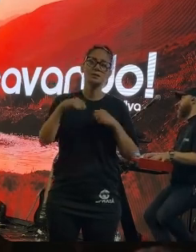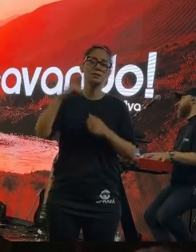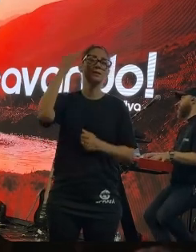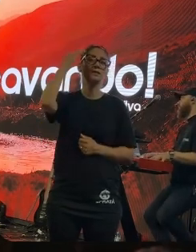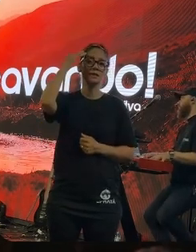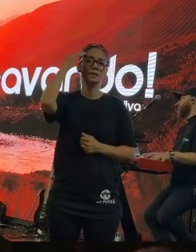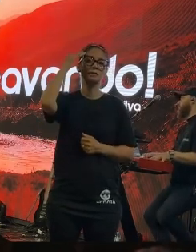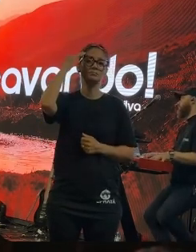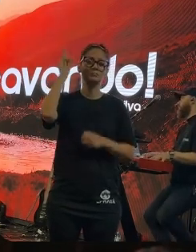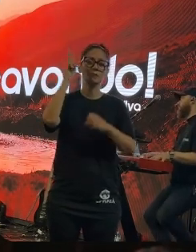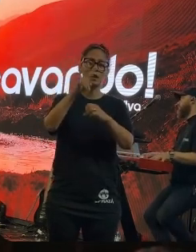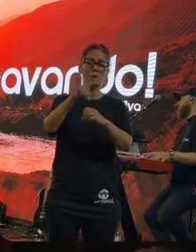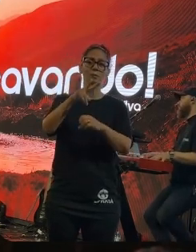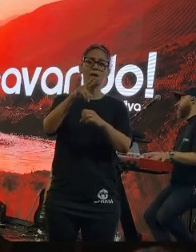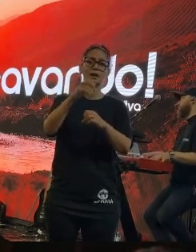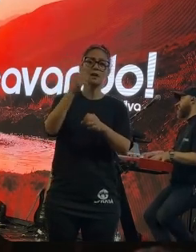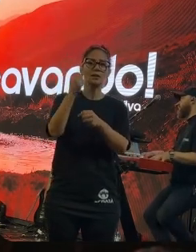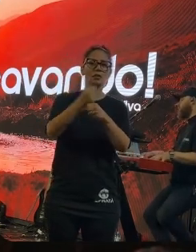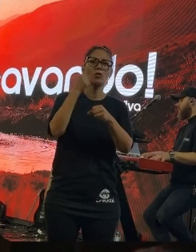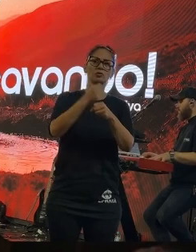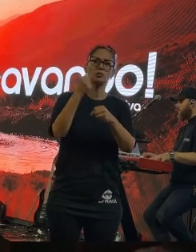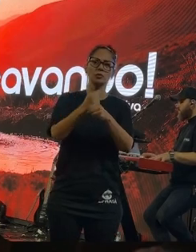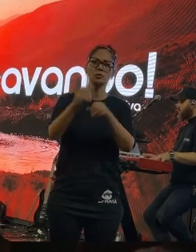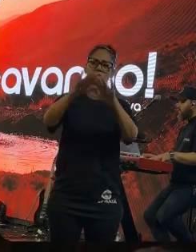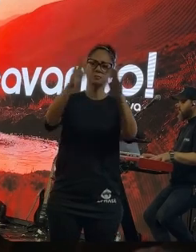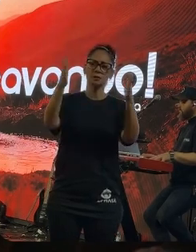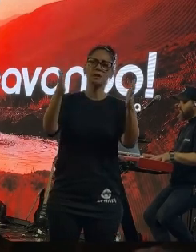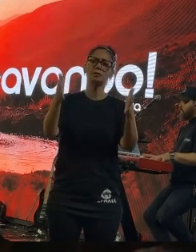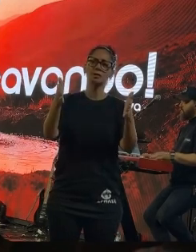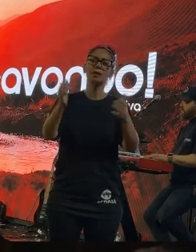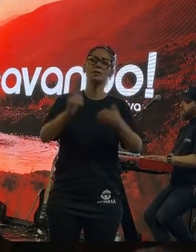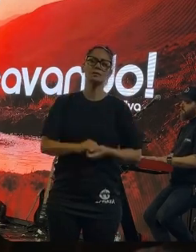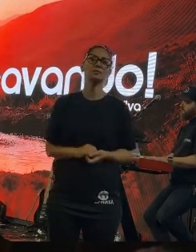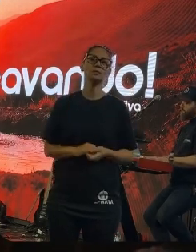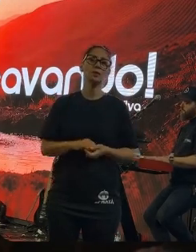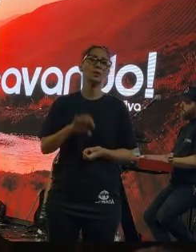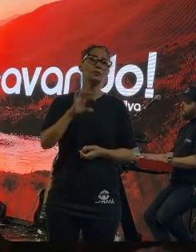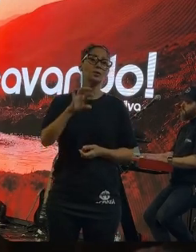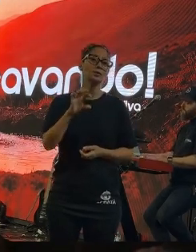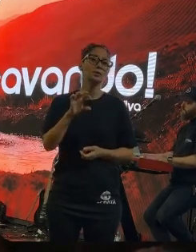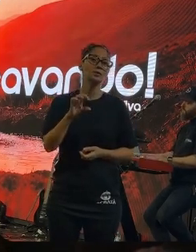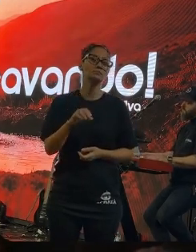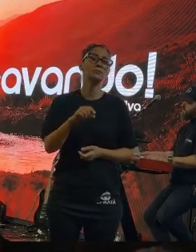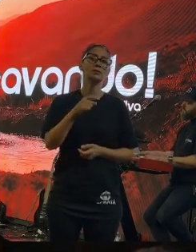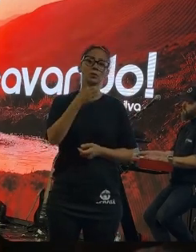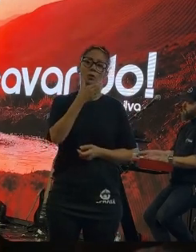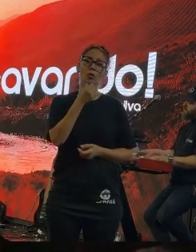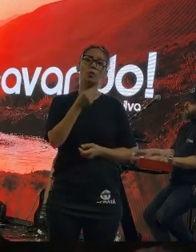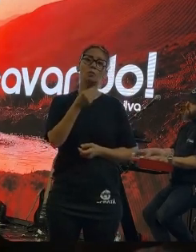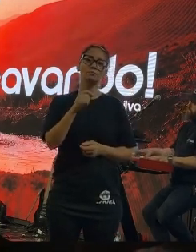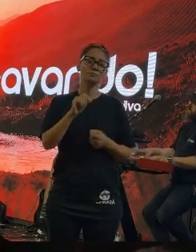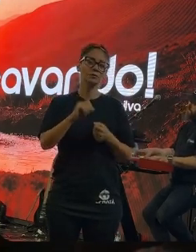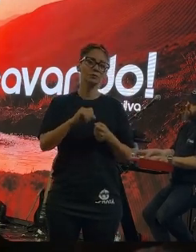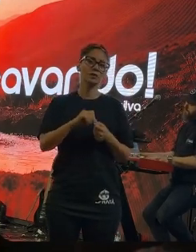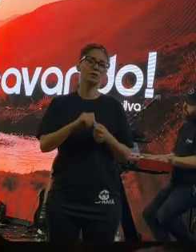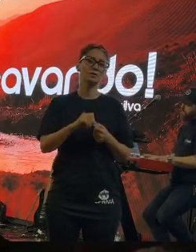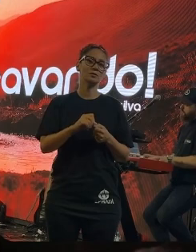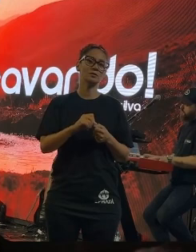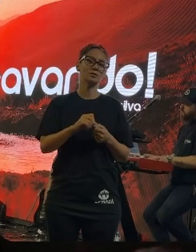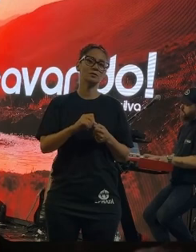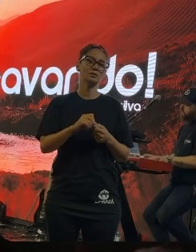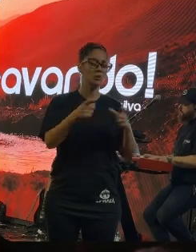levantar altares. Pastor, foi isso que Isaac fez? Sim. Aonde? No lugar que Deus disse para ele